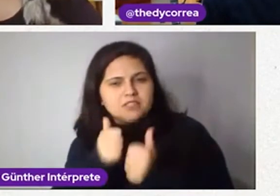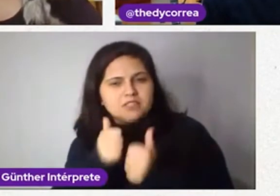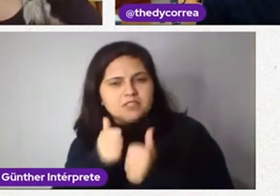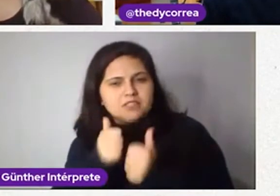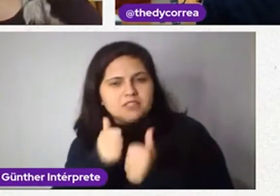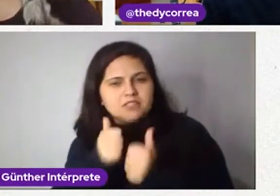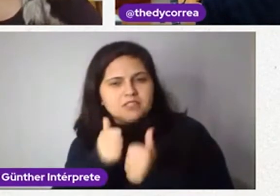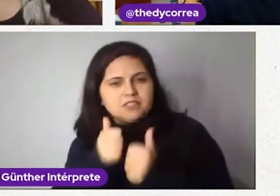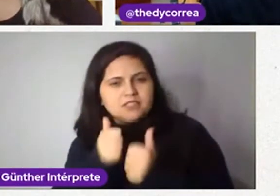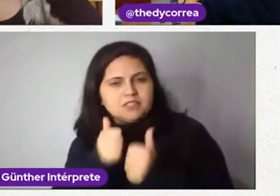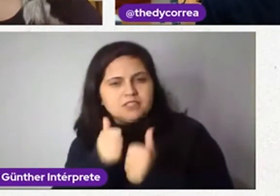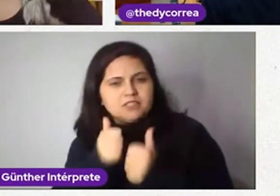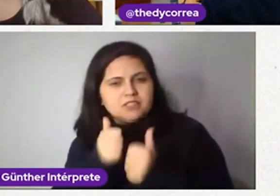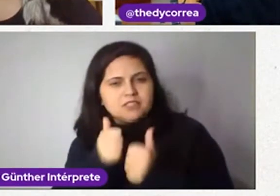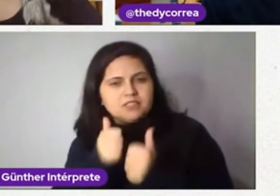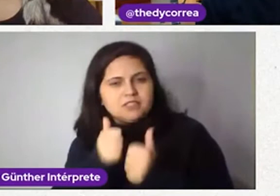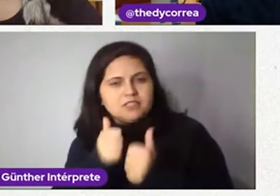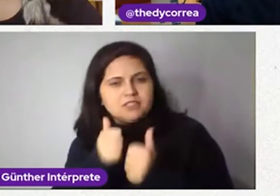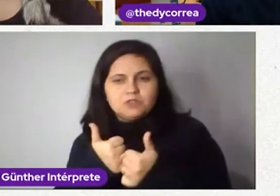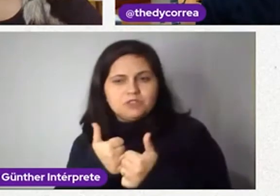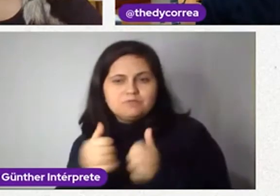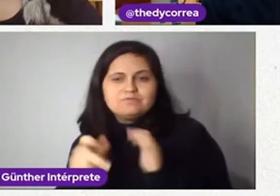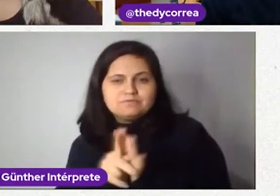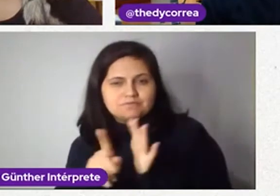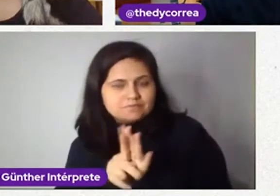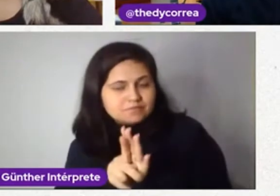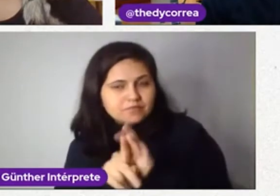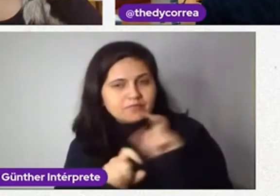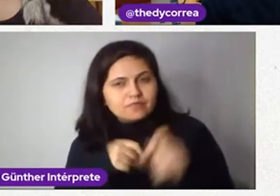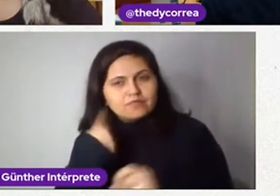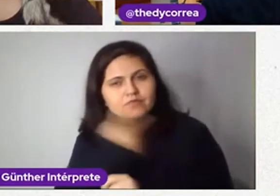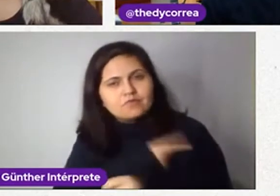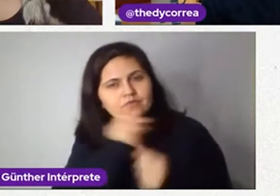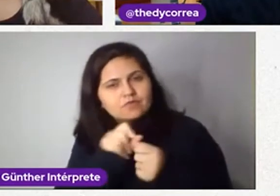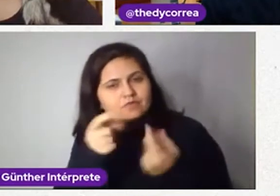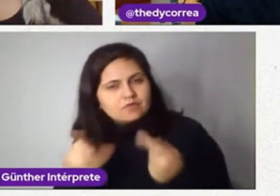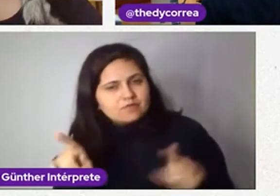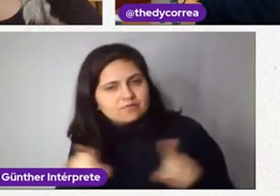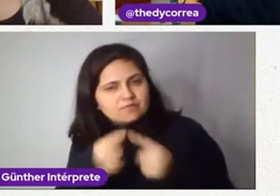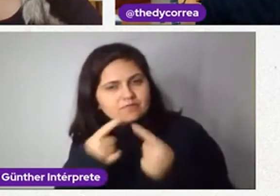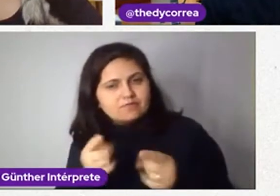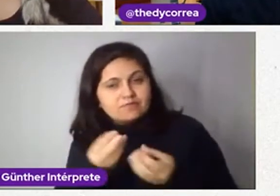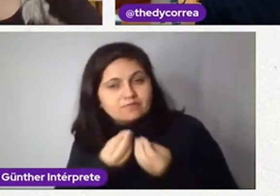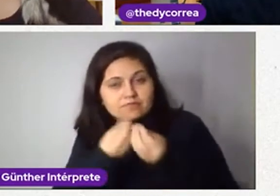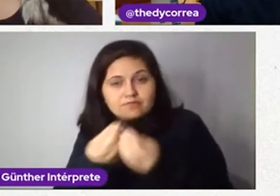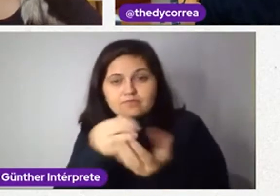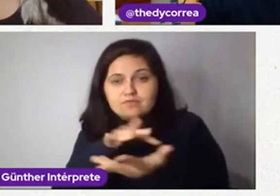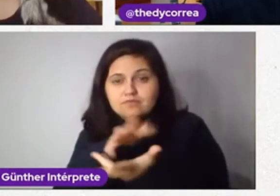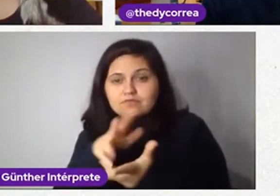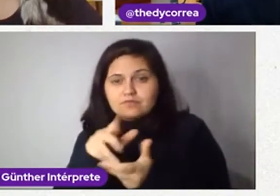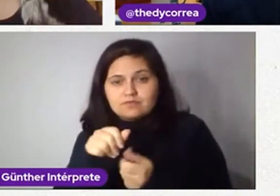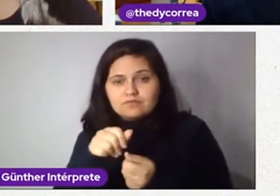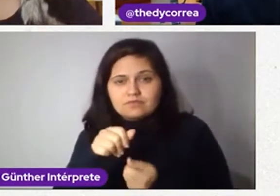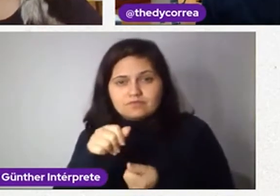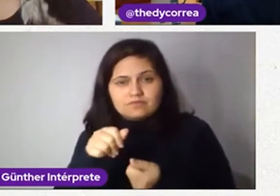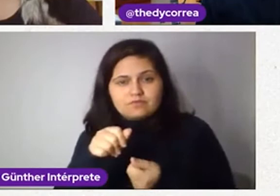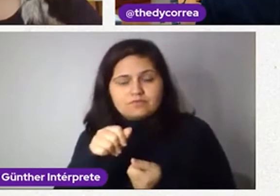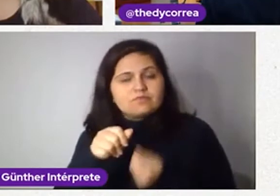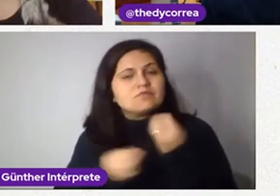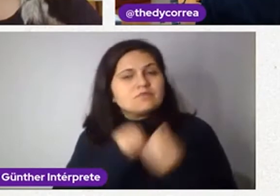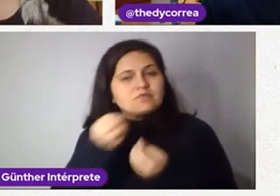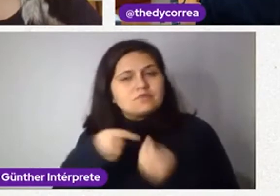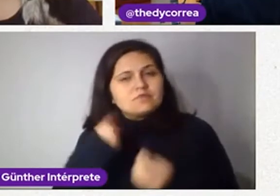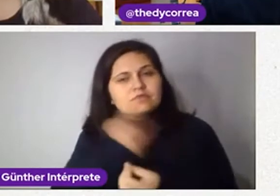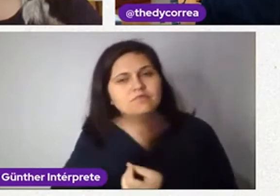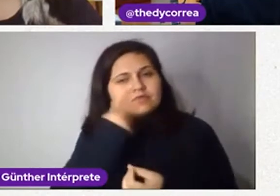nada melhor do que isso. A gente faz a música e entrega ela para o mundo, né? E quando a gente